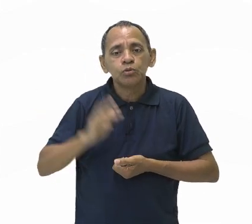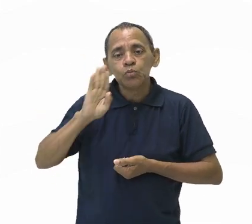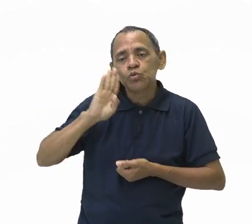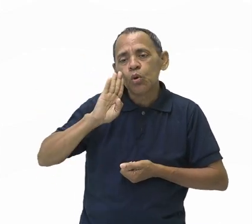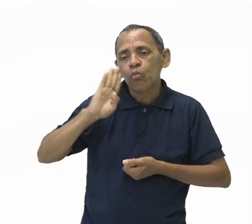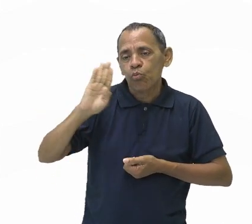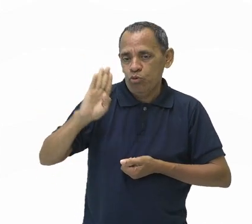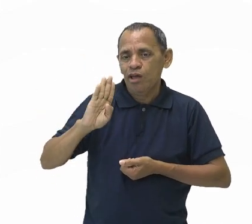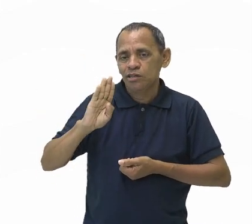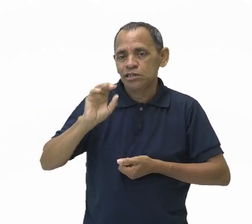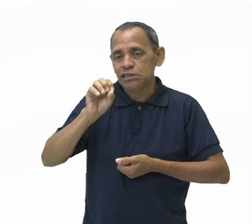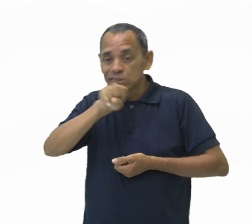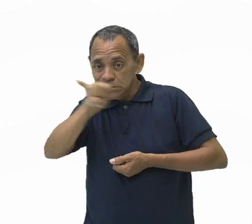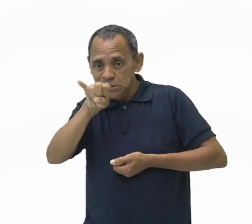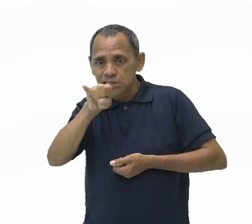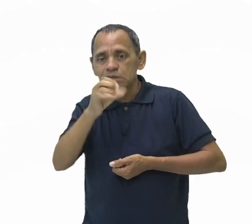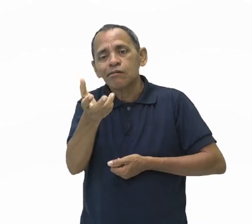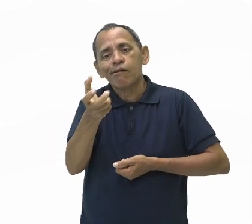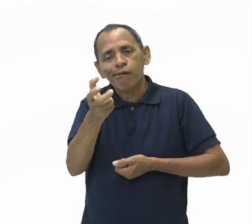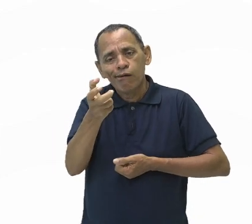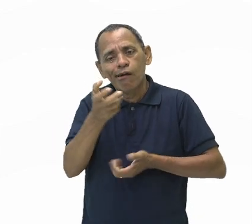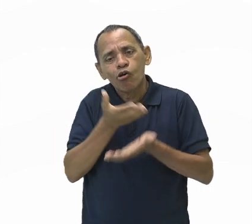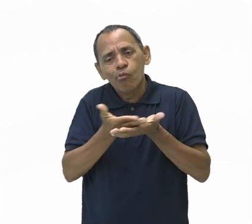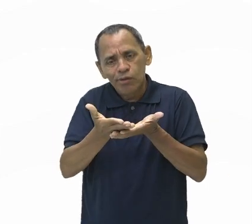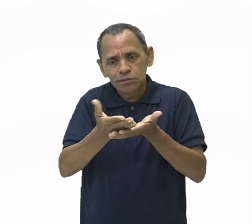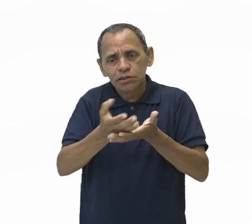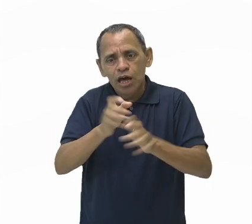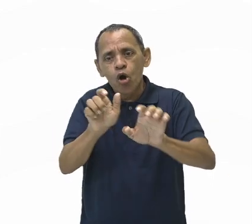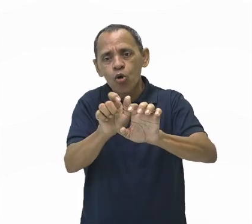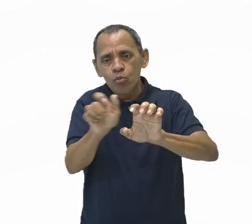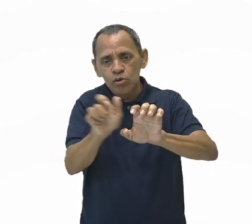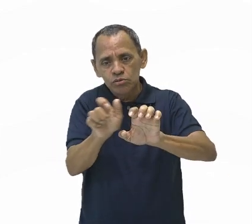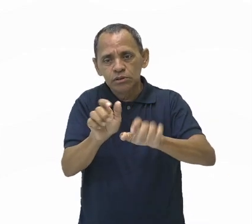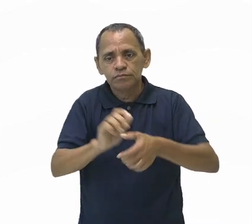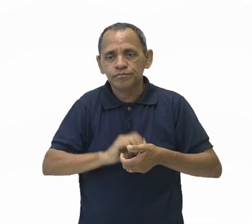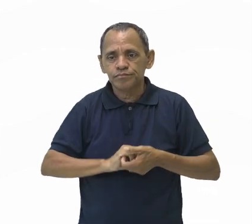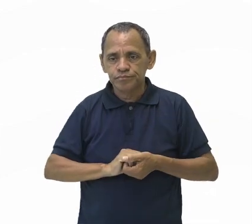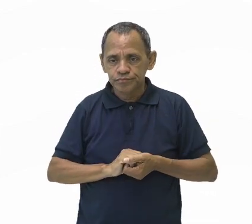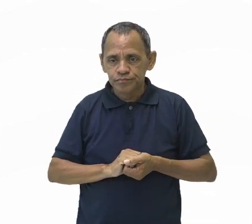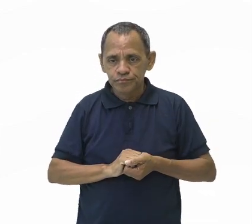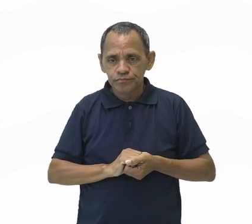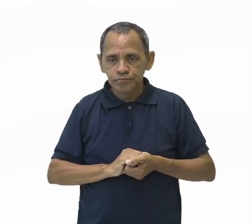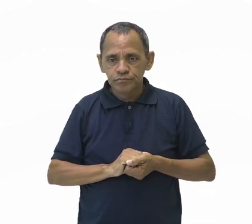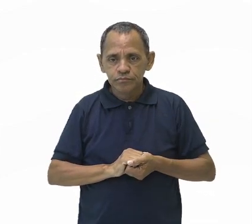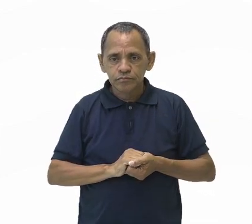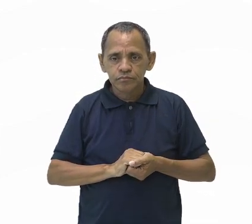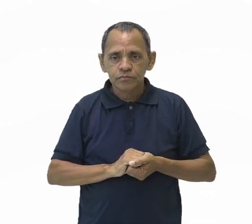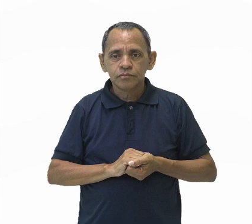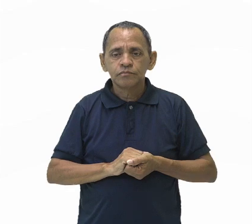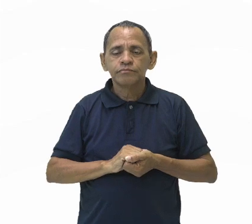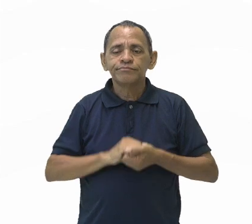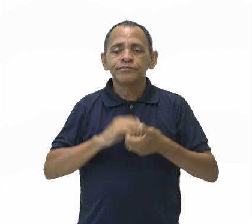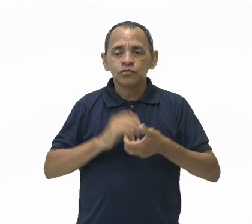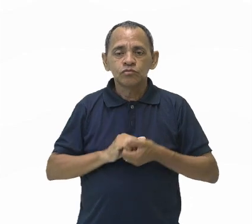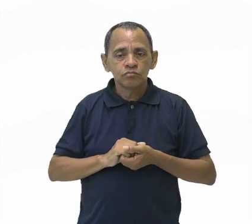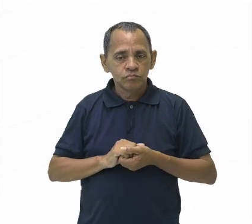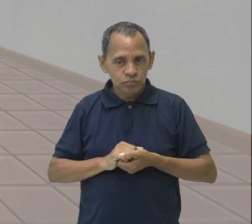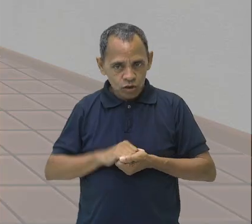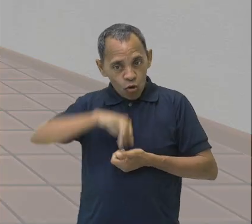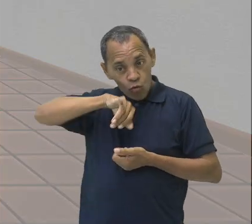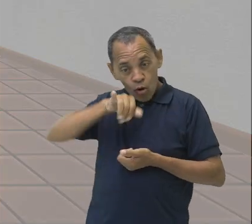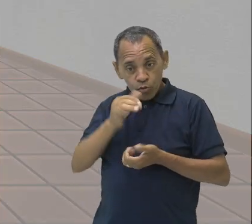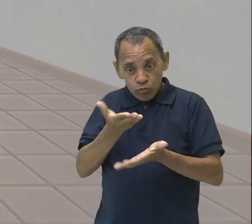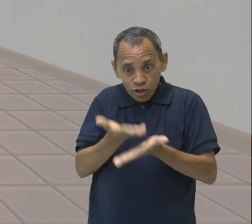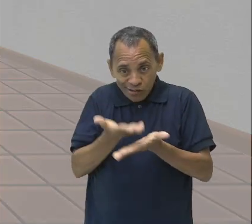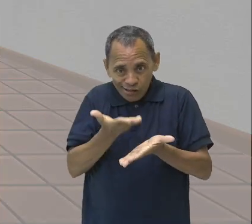um empreendimento. Quer saber, gente? É o seguinte, eu vou aproveitar essa aula aqui, aproveitar que a gente está falando